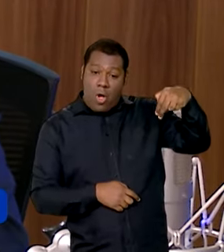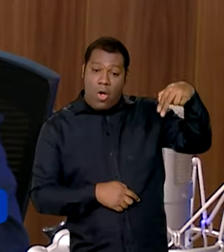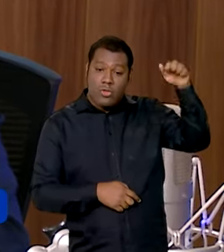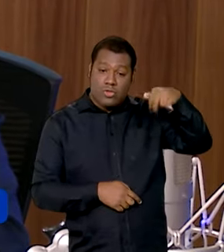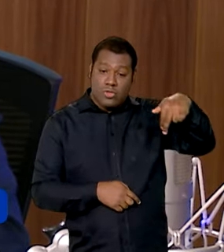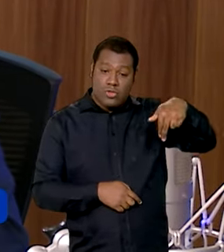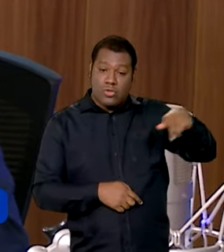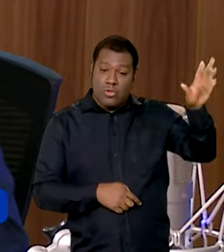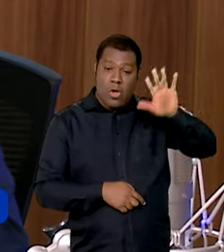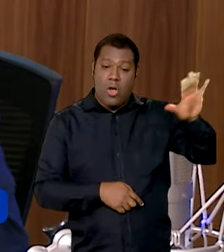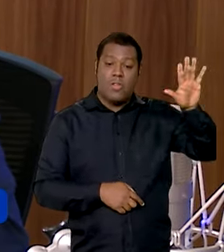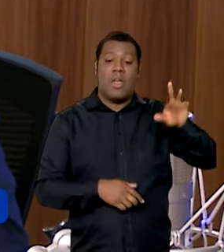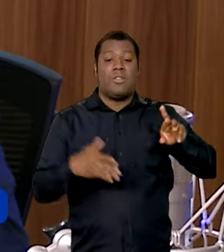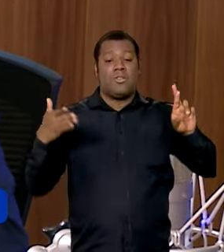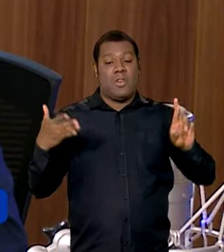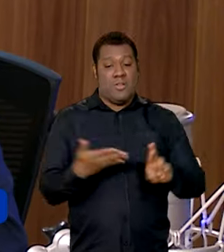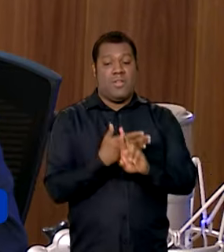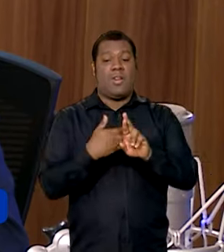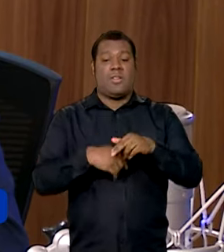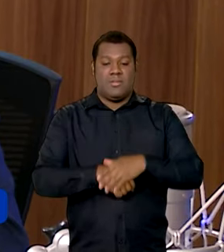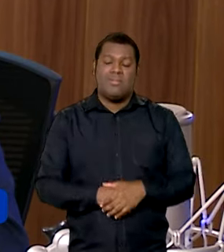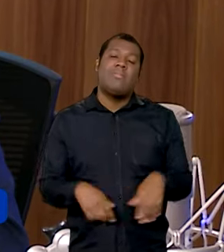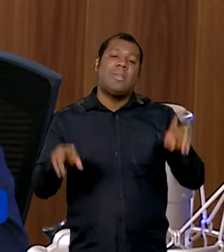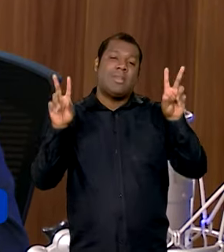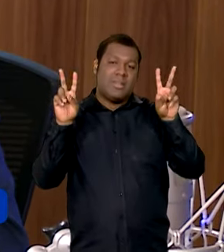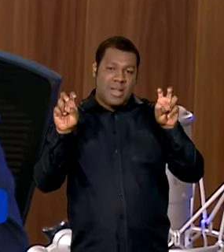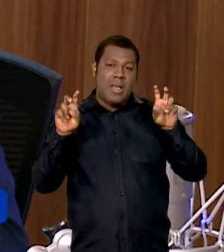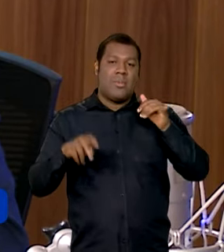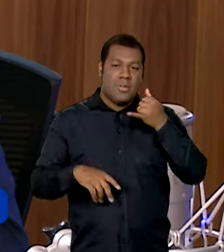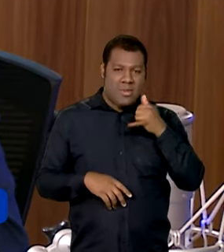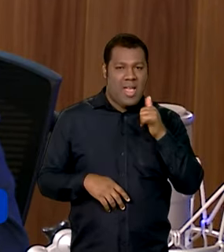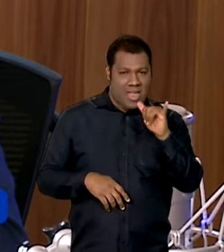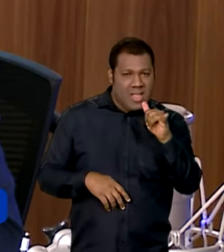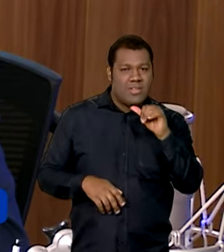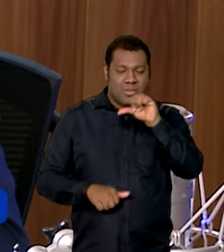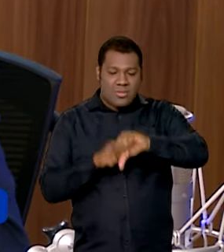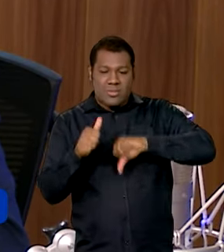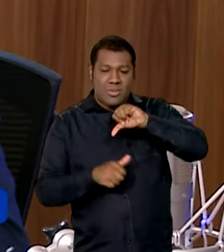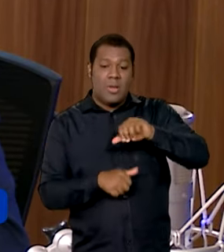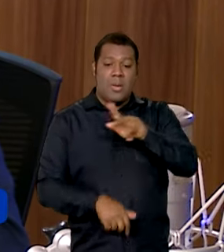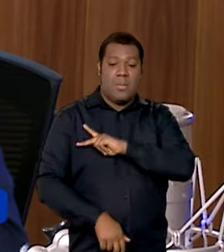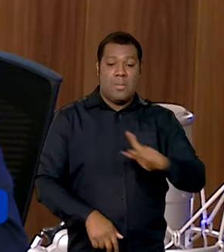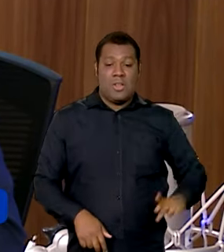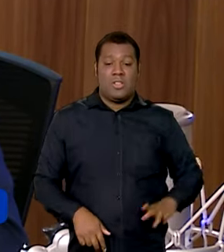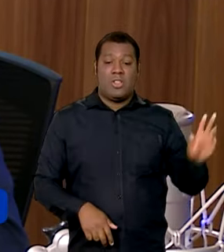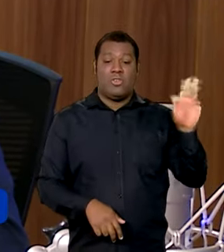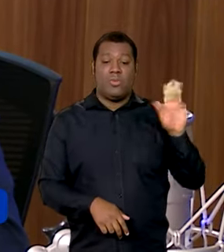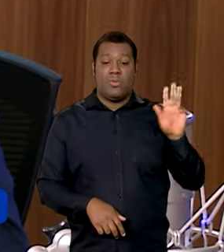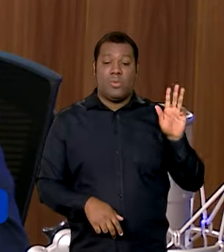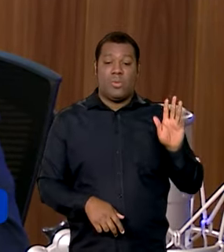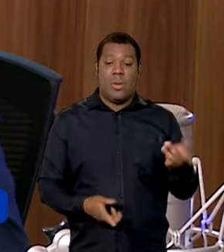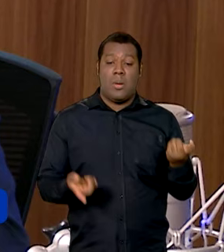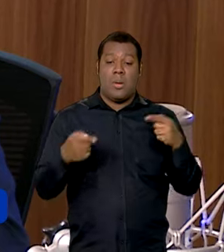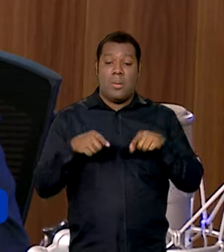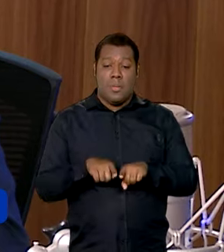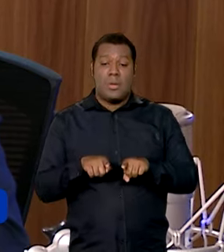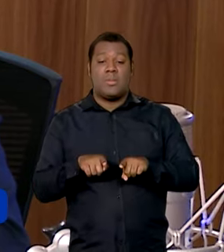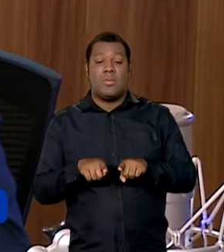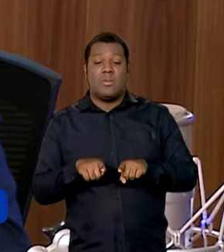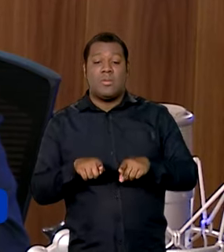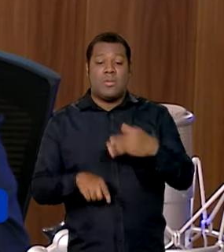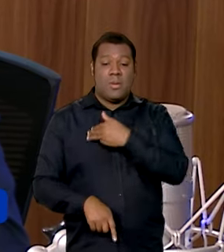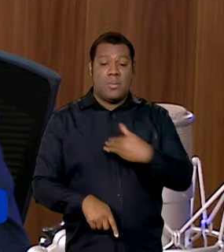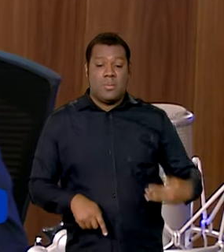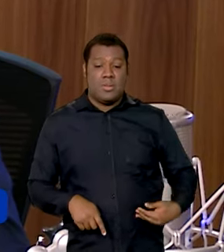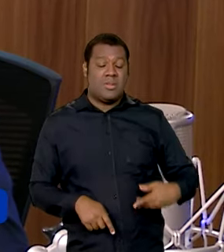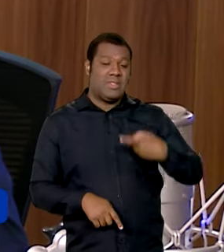Tá e isso tá eh na transição energética o presidente Lula é sobre a liderança do ministro Silveira eh tá